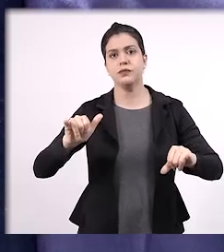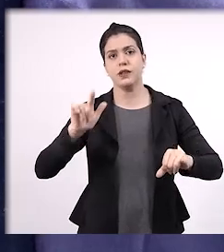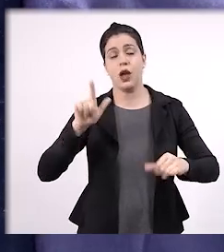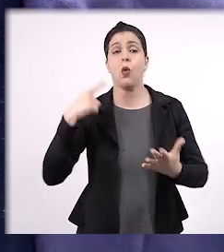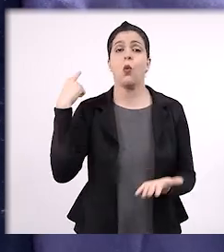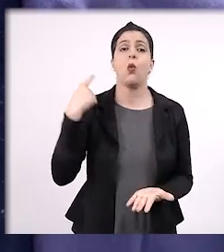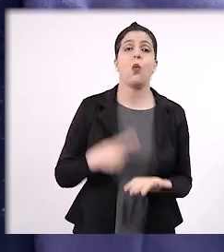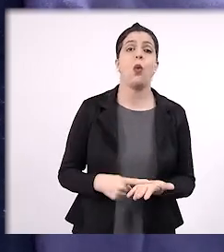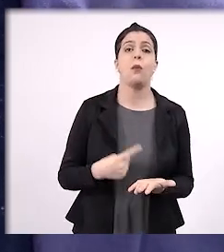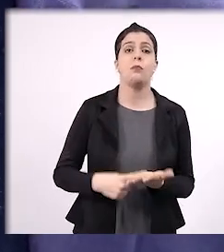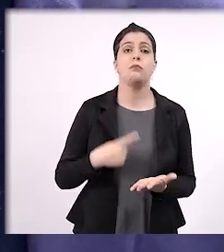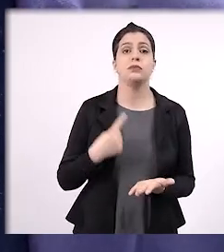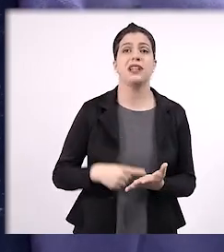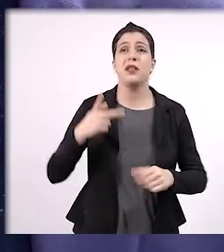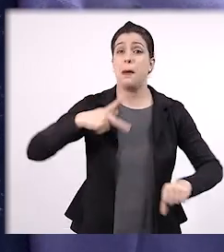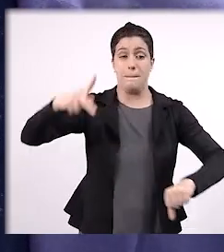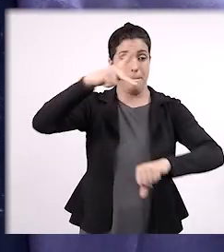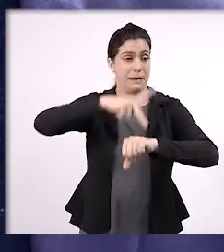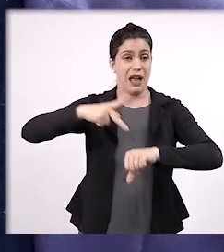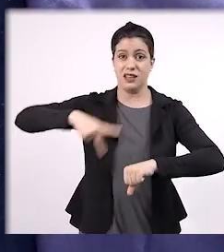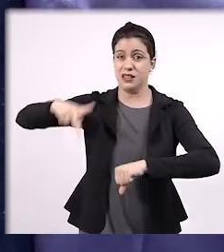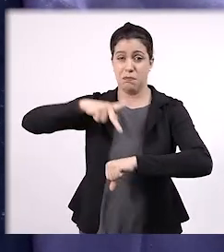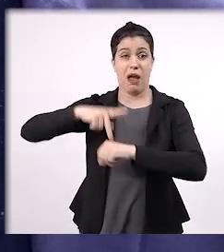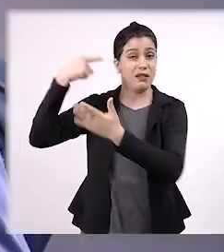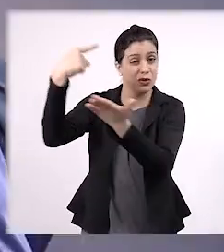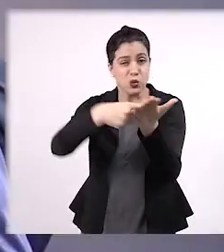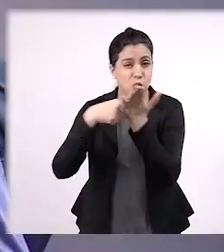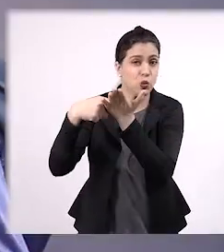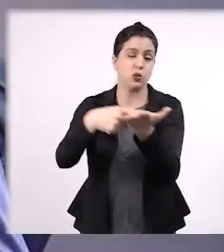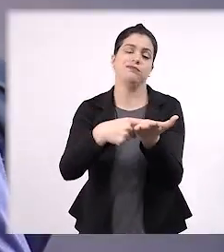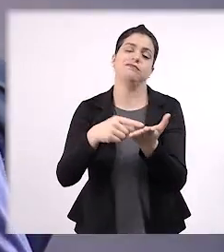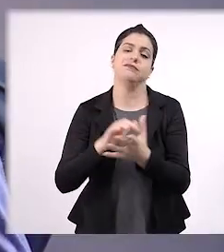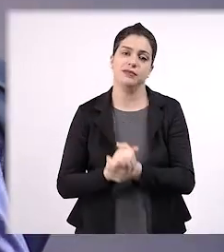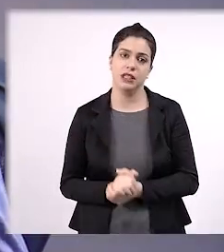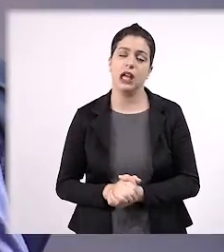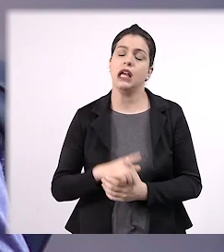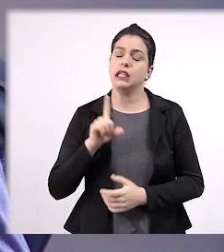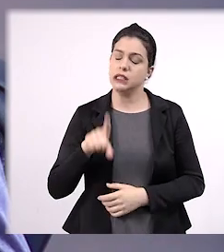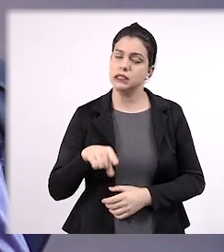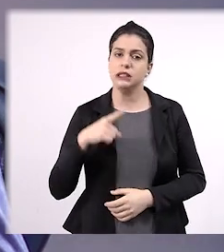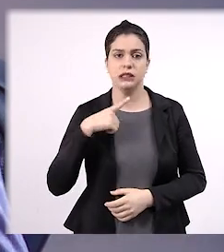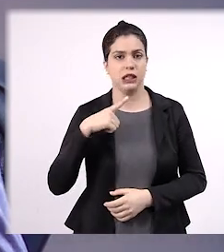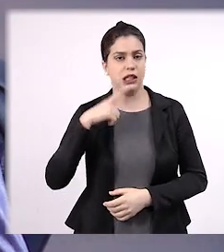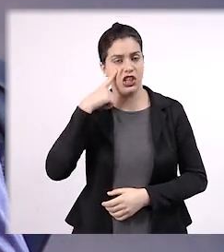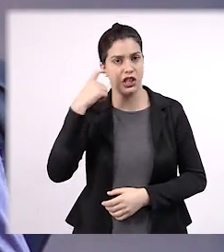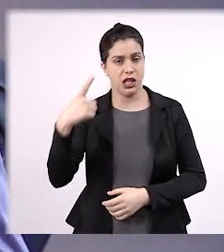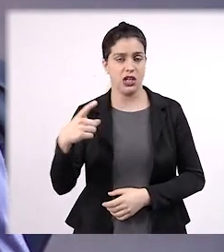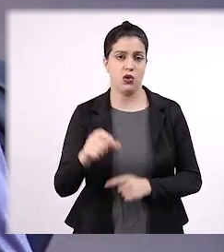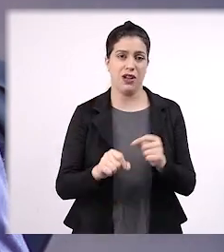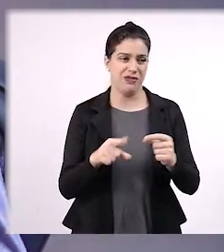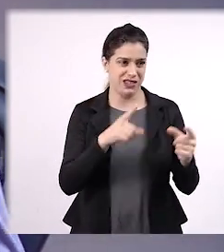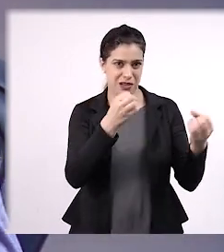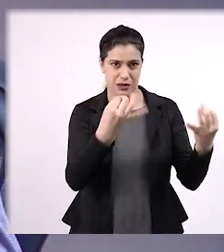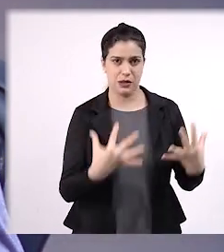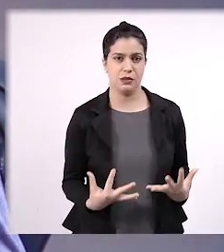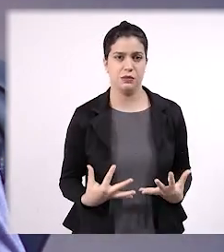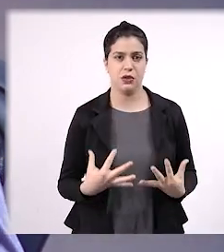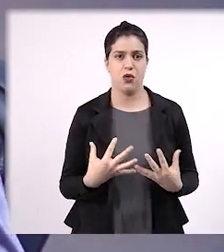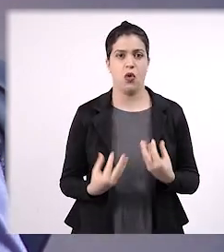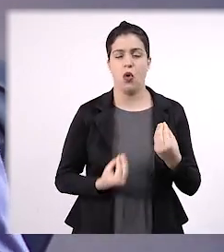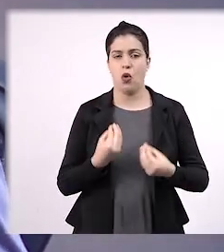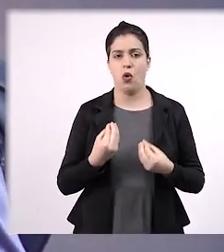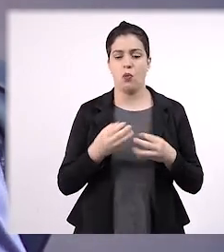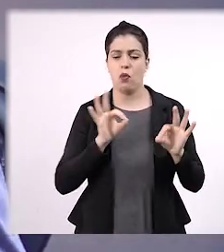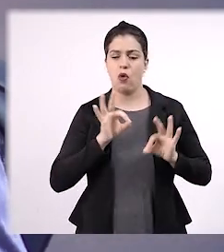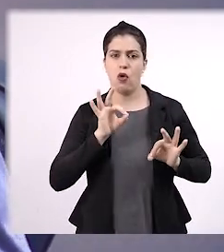tratado internacional sobre a temática do idoso pode trazer para nós. E tem repercussões interessantes. Você disse aí do ordenamento jurídico,